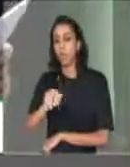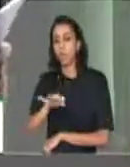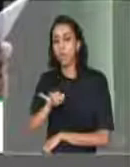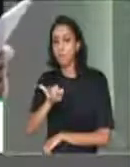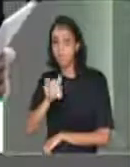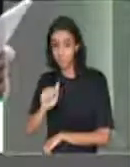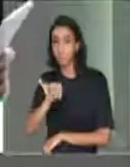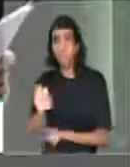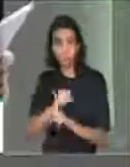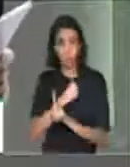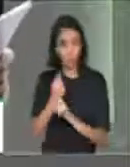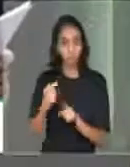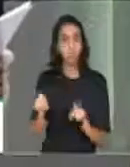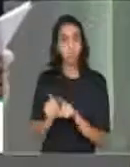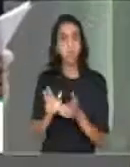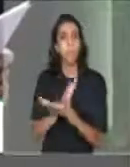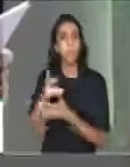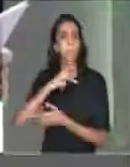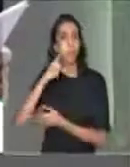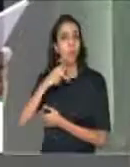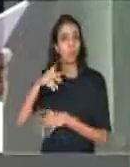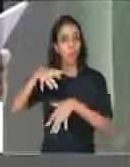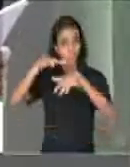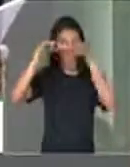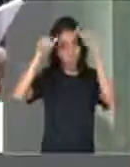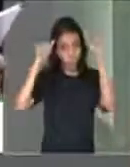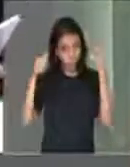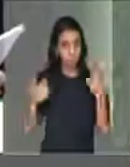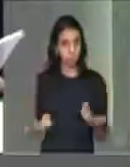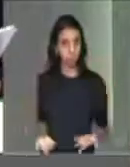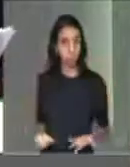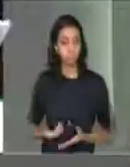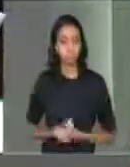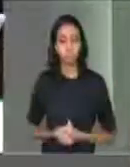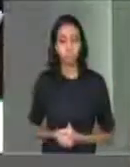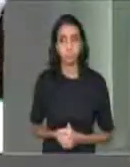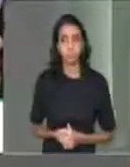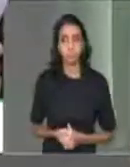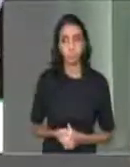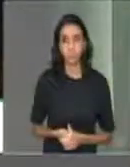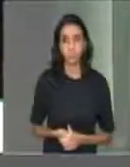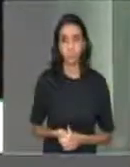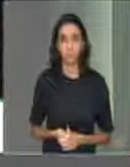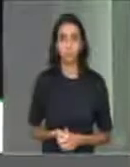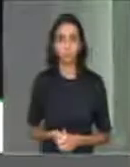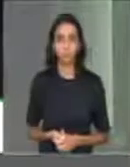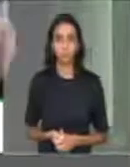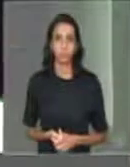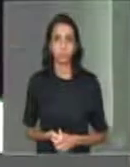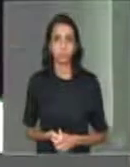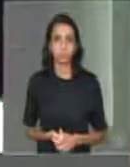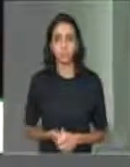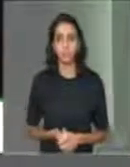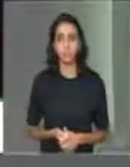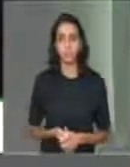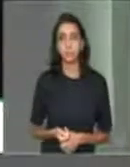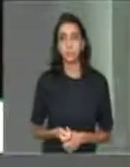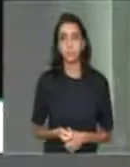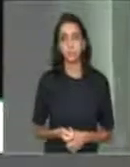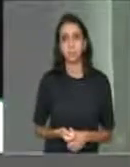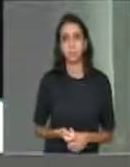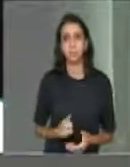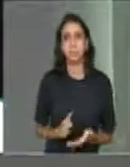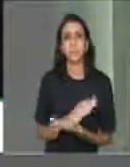social e políticas na Amazônia. É importante dizer algumas questões aqui citadas,